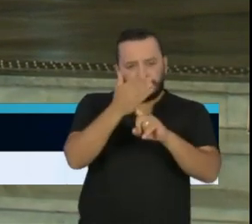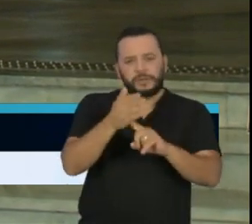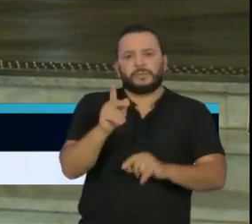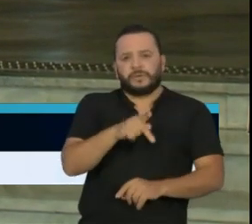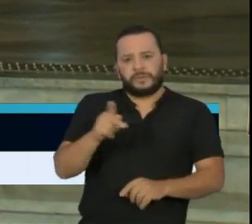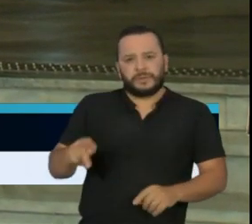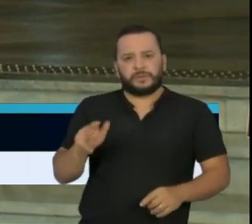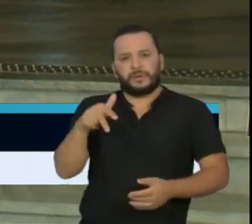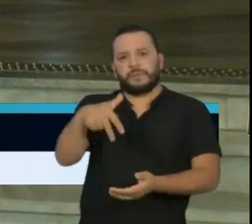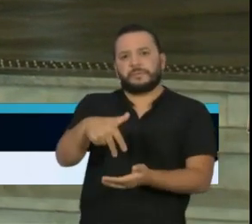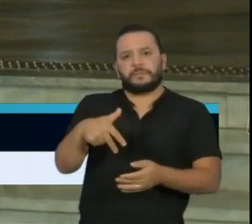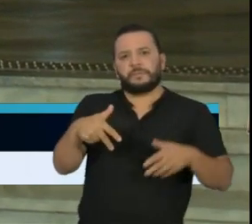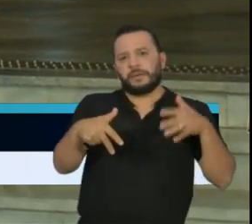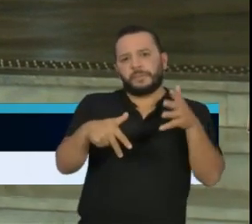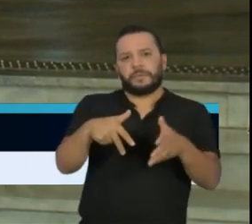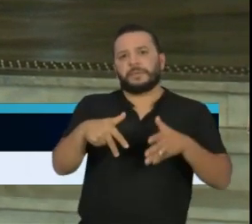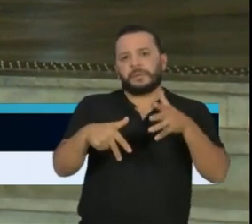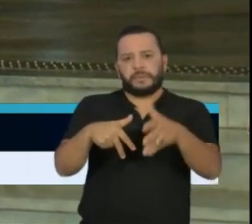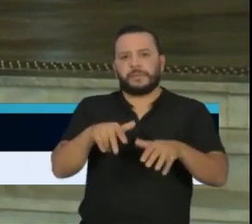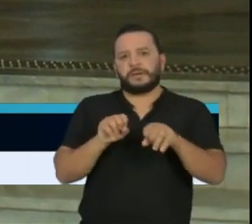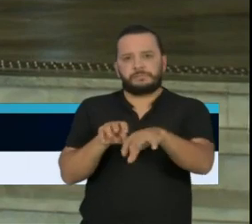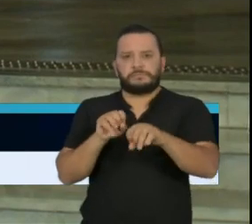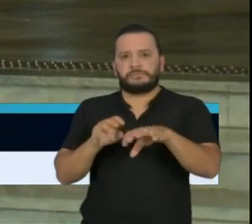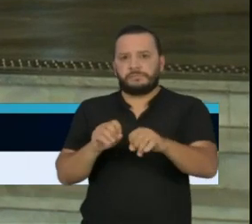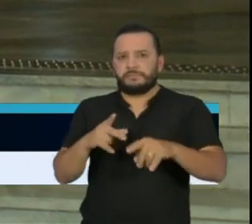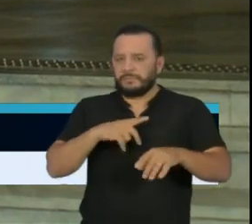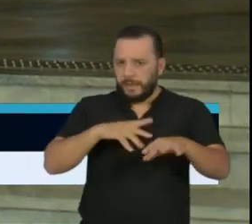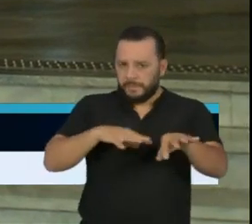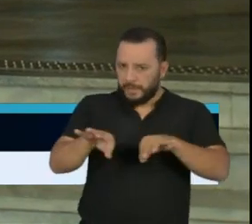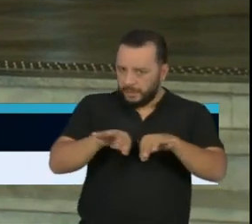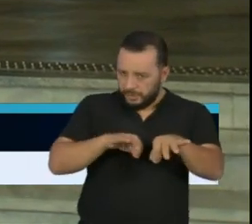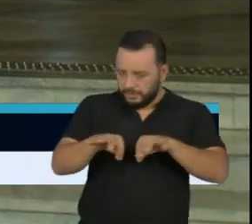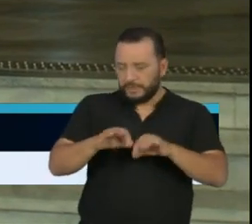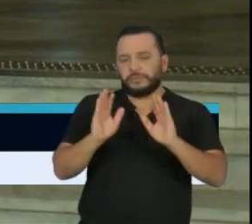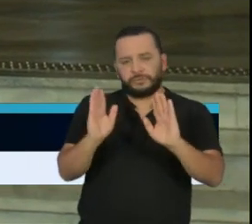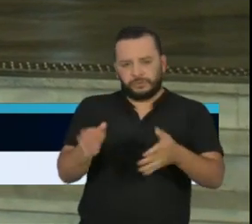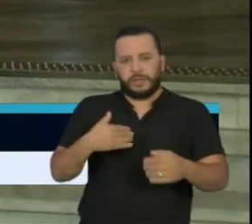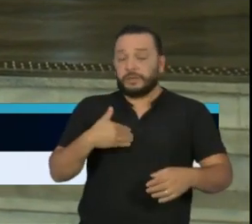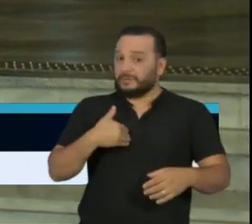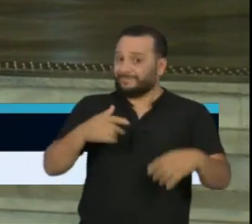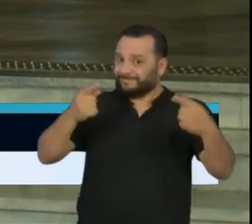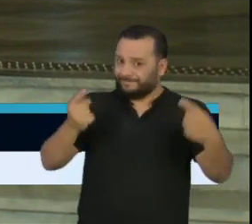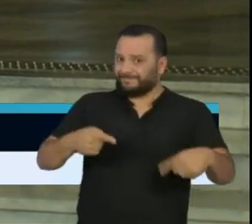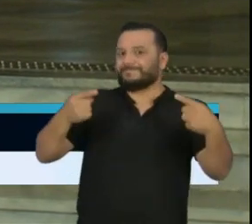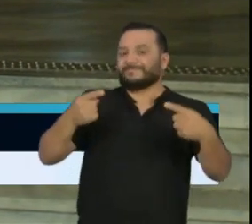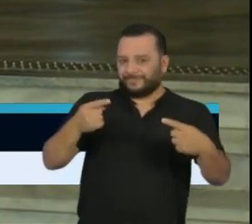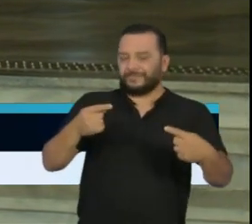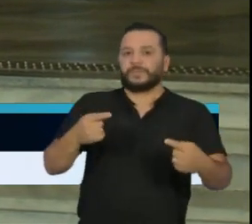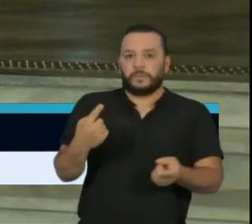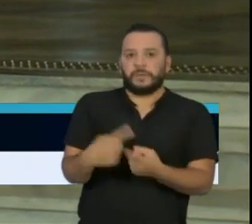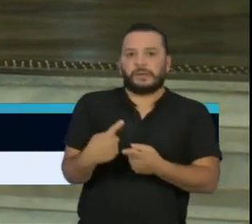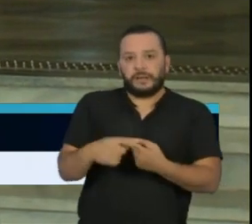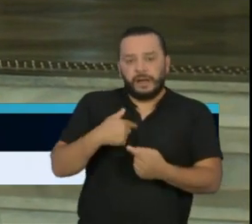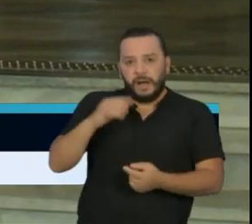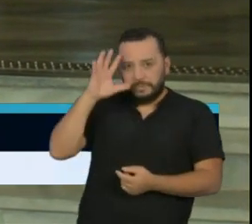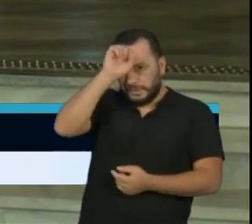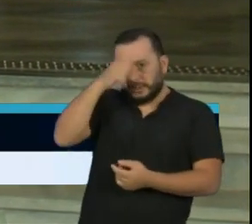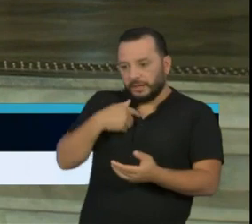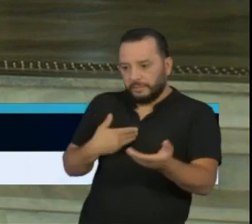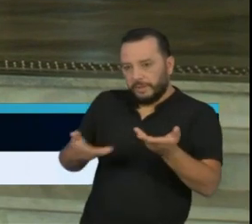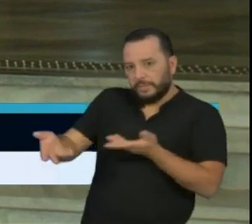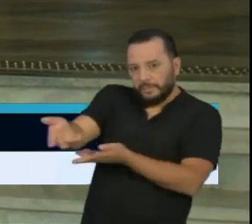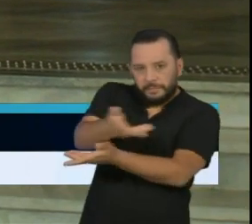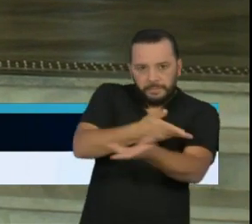papel fundamental. Estamos concluindo o planejamento, com muitos desafios, certamente, e um aprendizado conjunto em qualquer lugar.